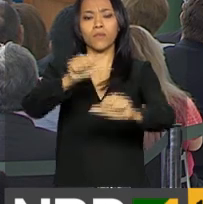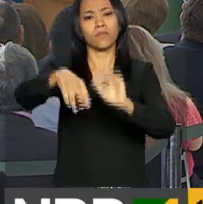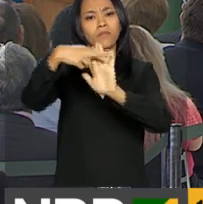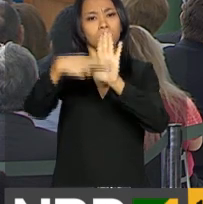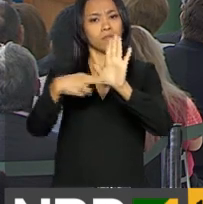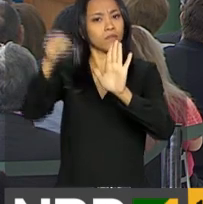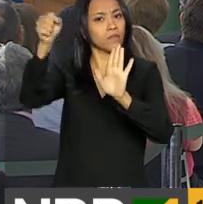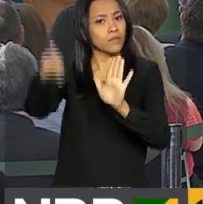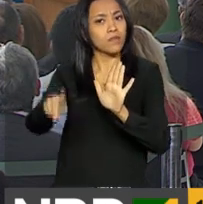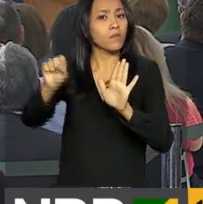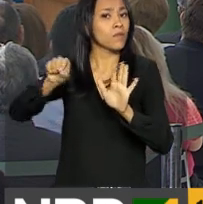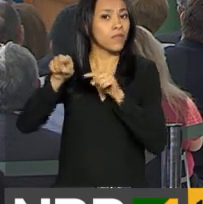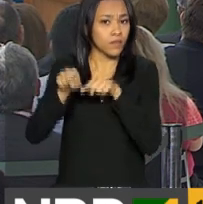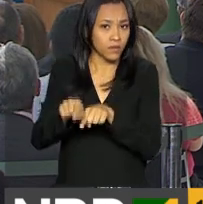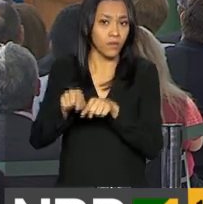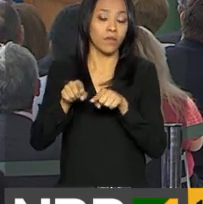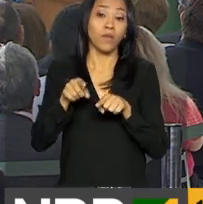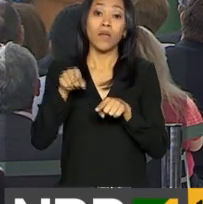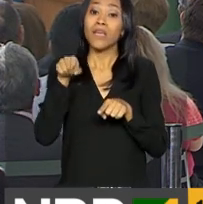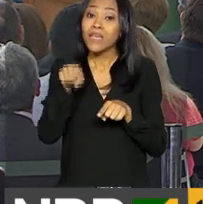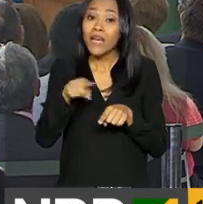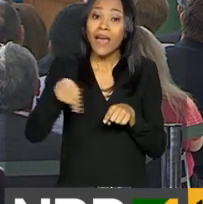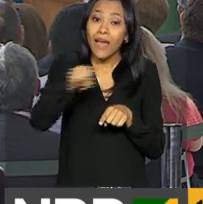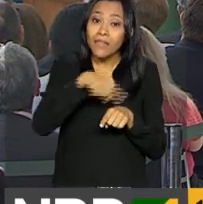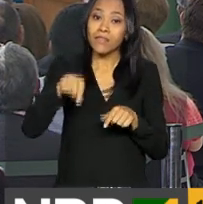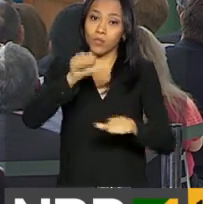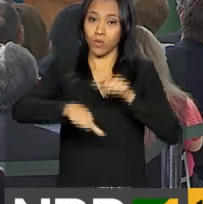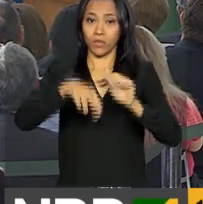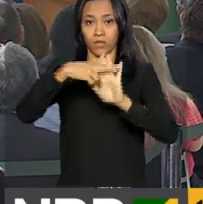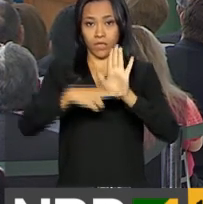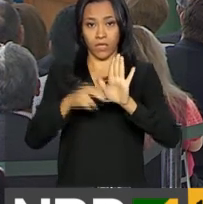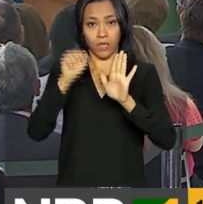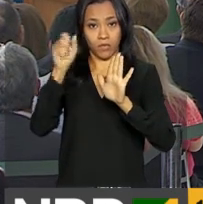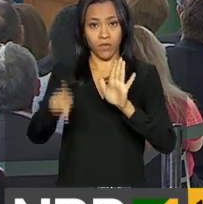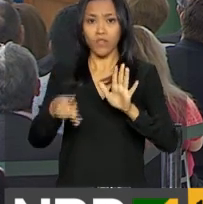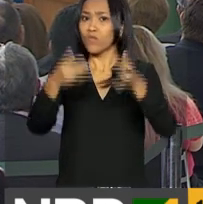amigos, ela não prejudica praticamente ninguém.